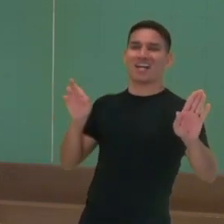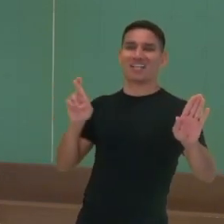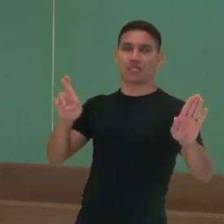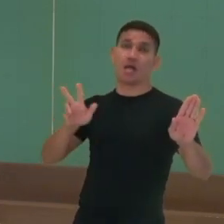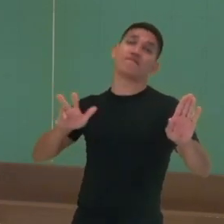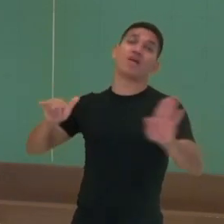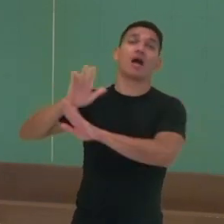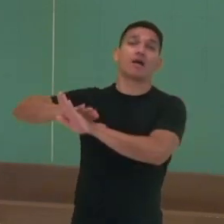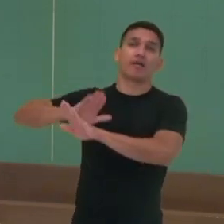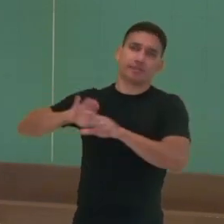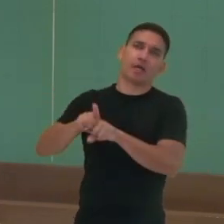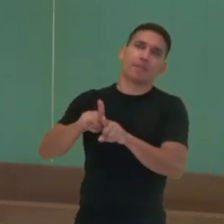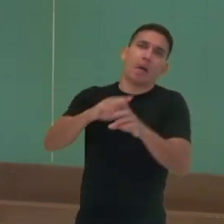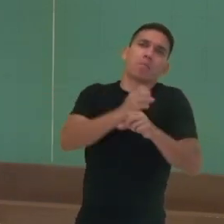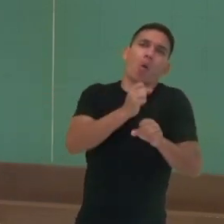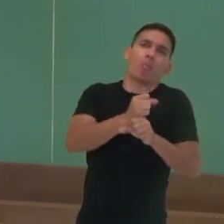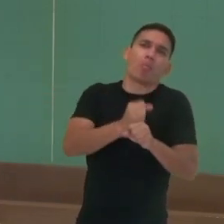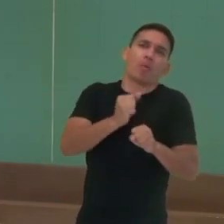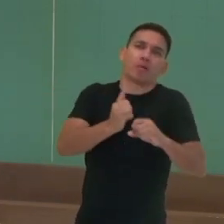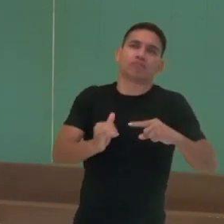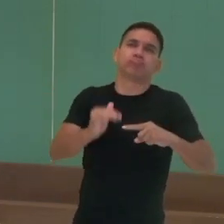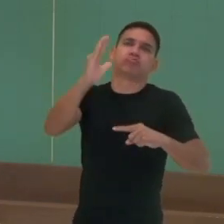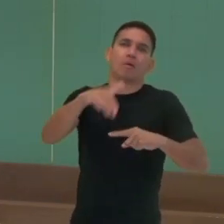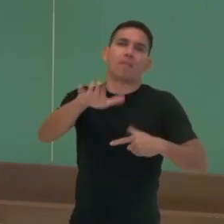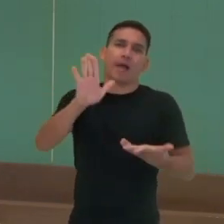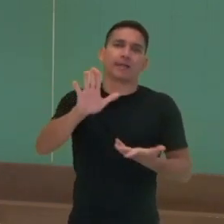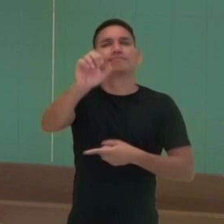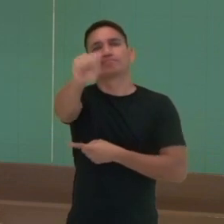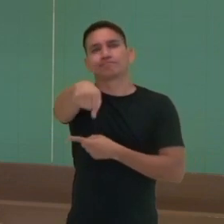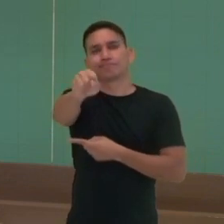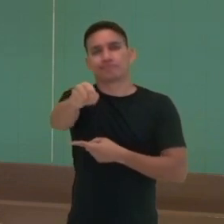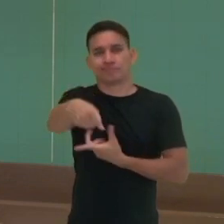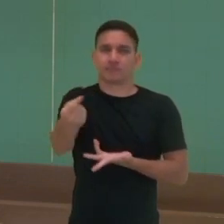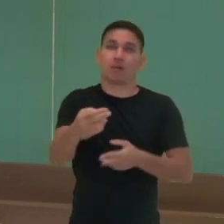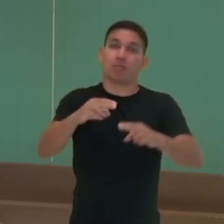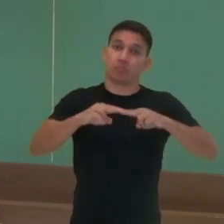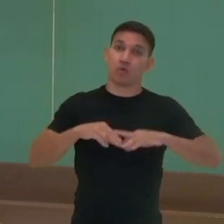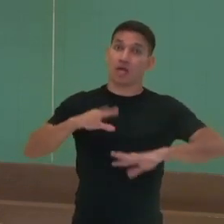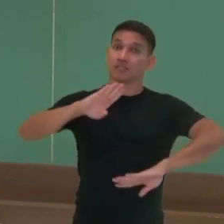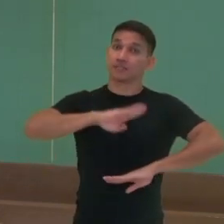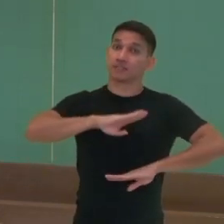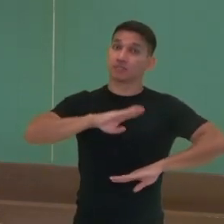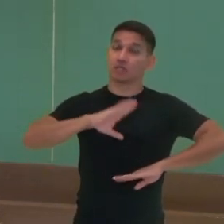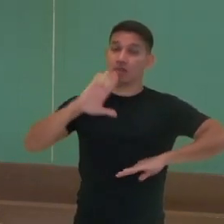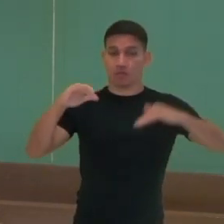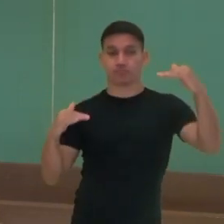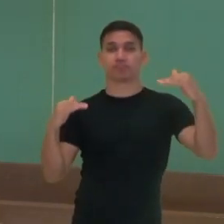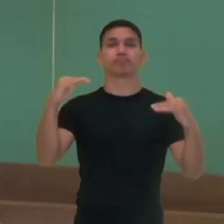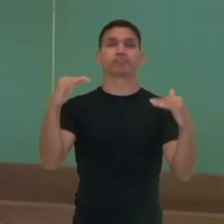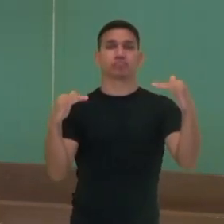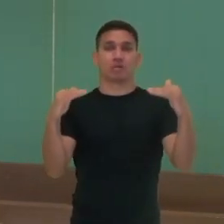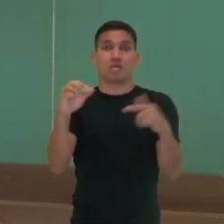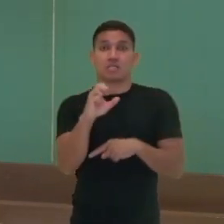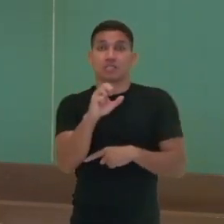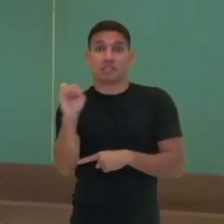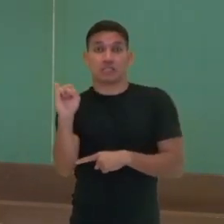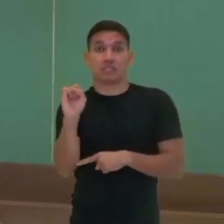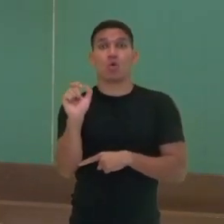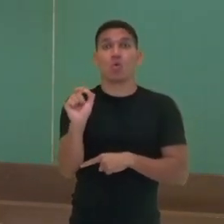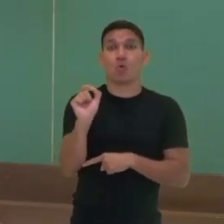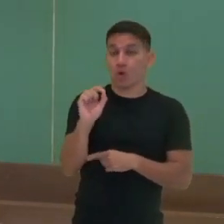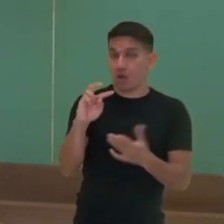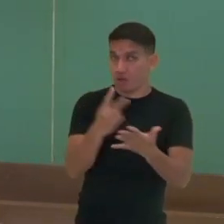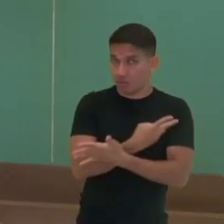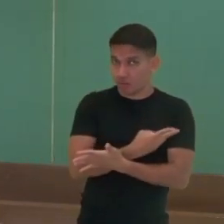maior será o número de pontos obtidos? Sim, são situações proporcionais. Se uma